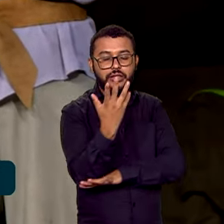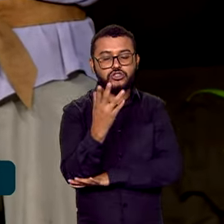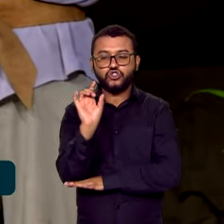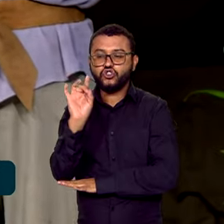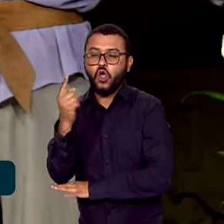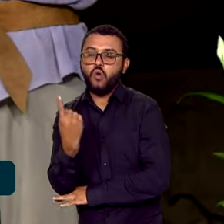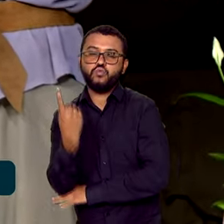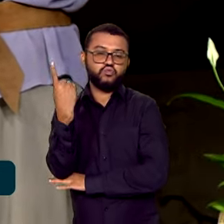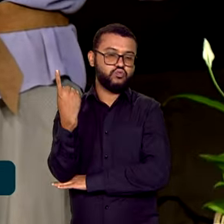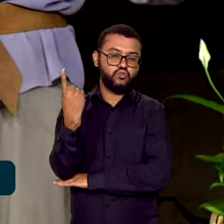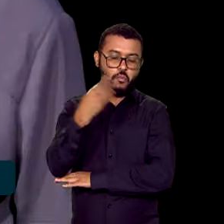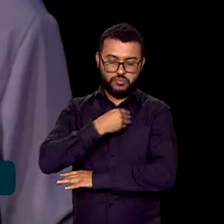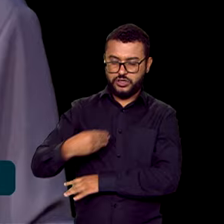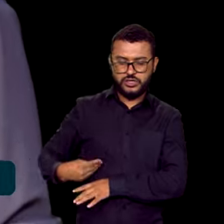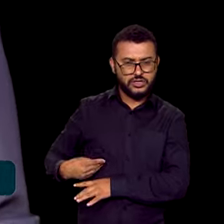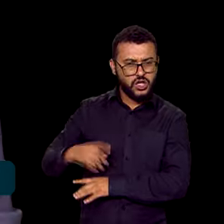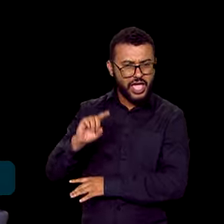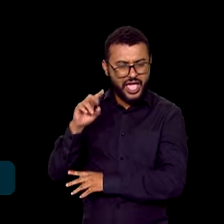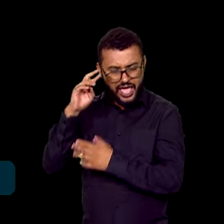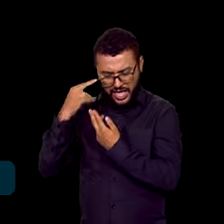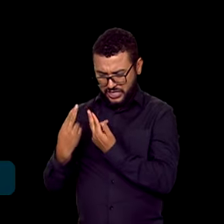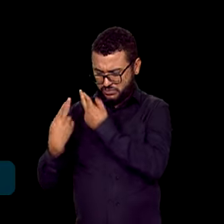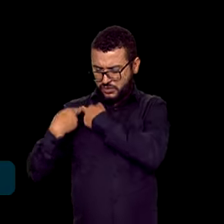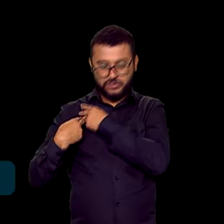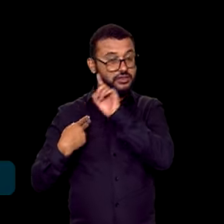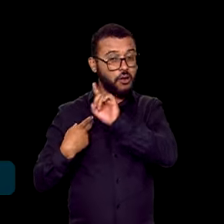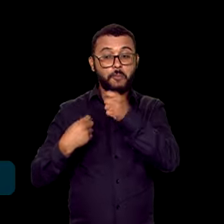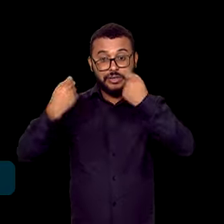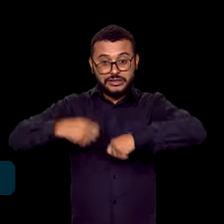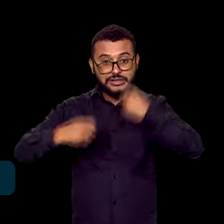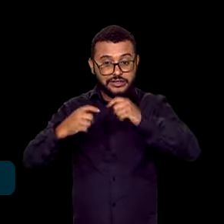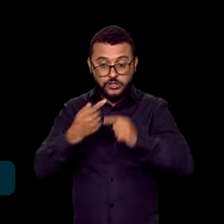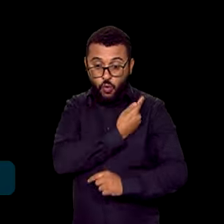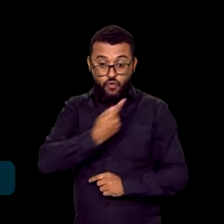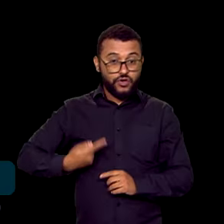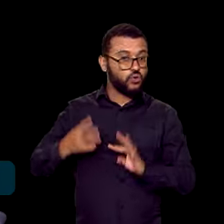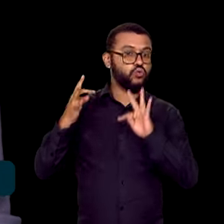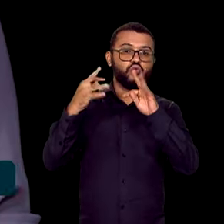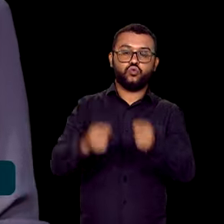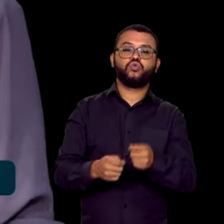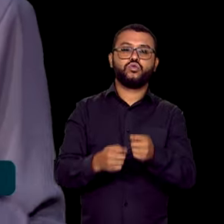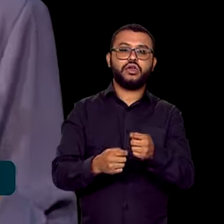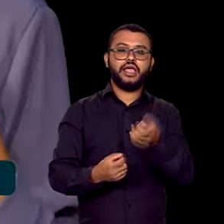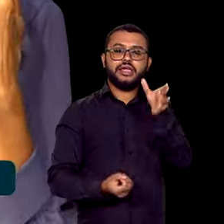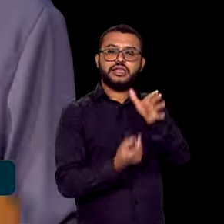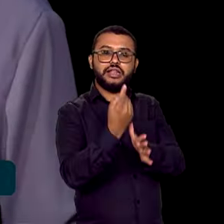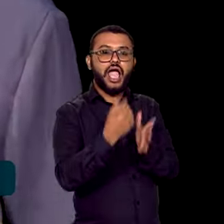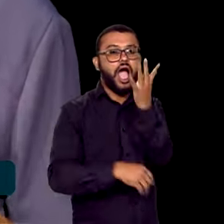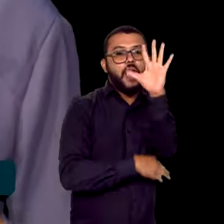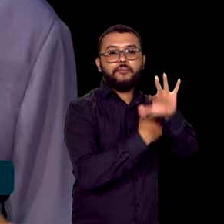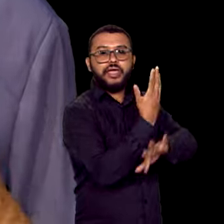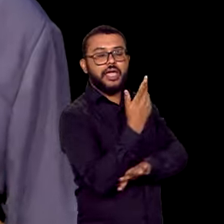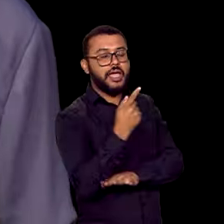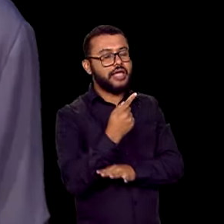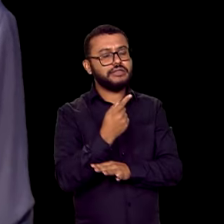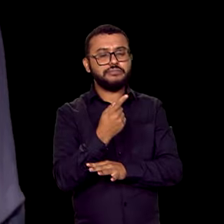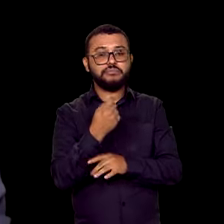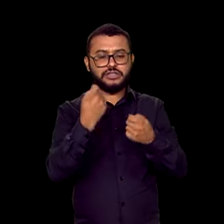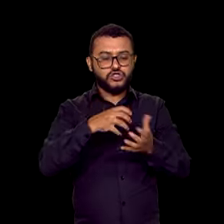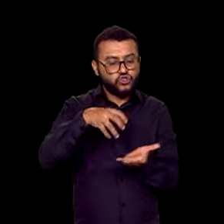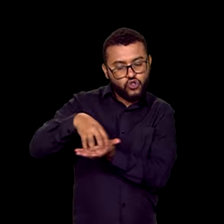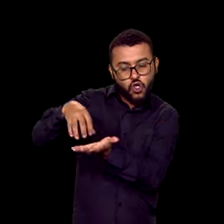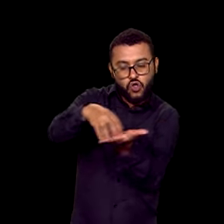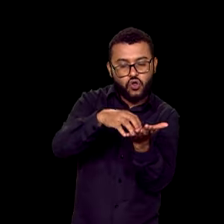limitadas a apenas um ministério. Elas devem mobilizar todo o governo federal. A política ambiental não tem como ser